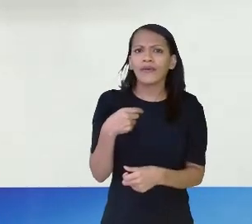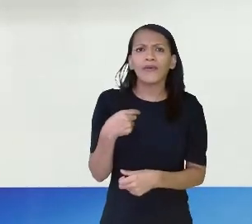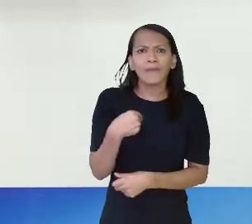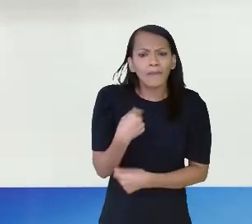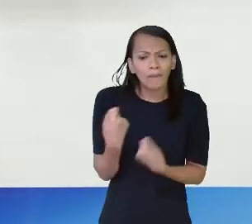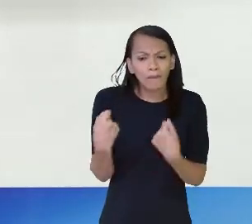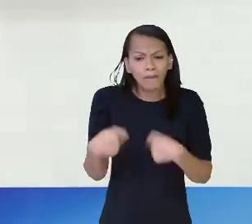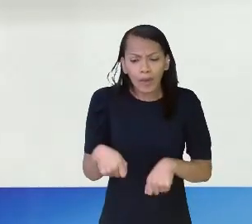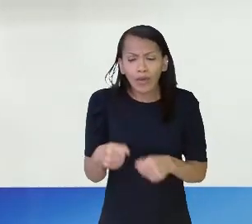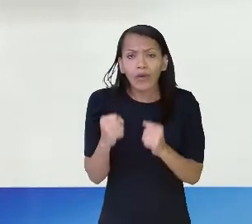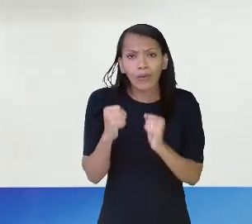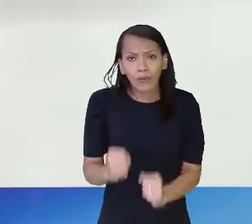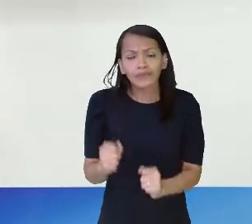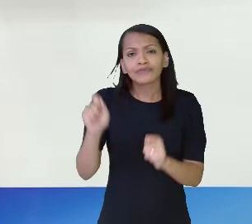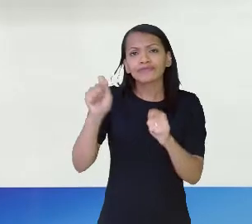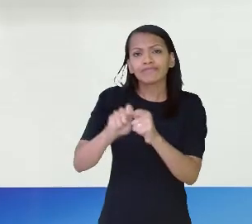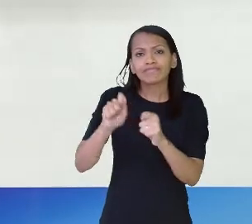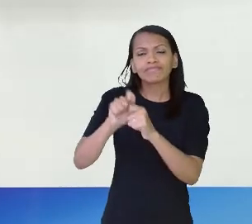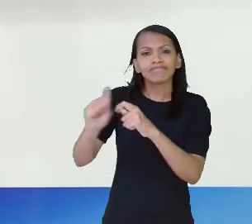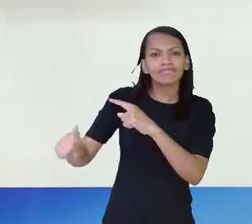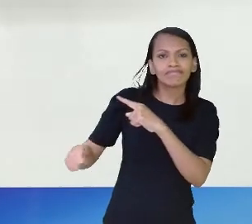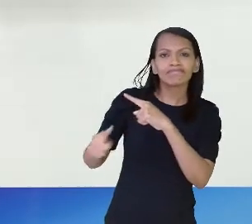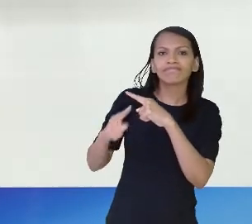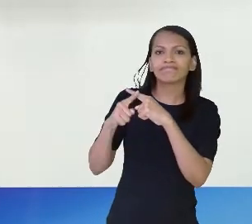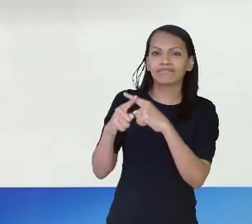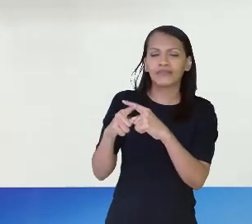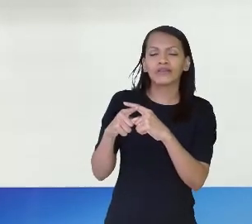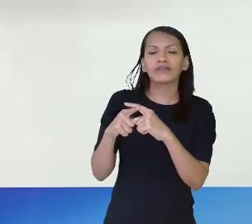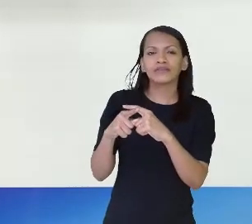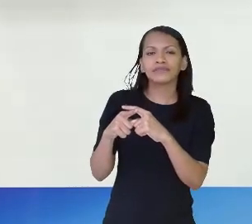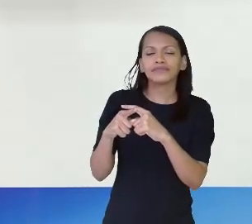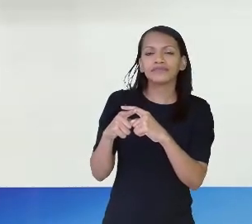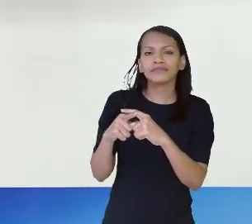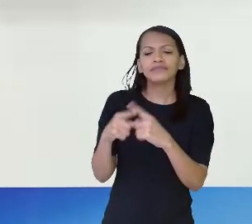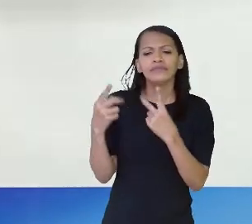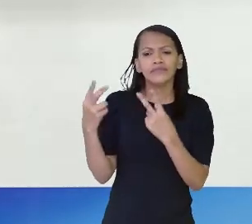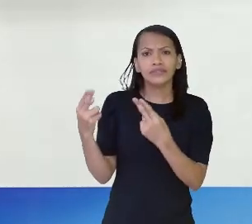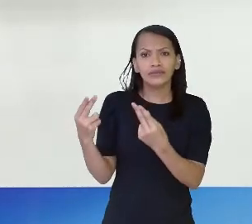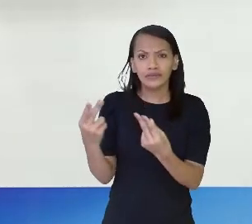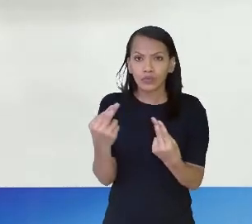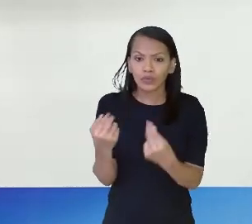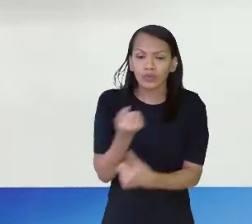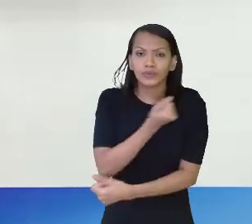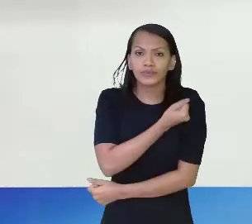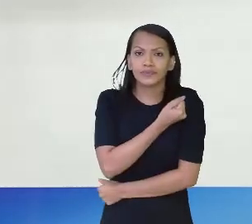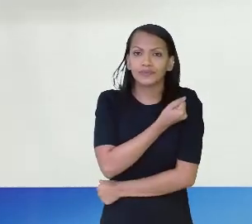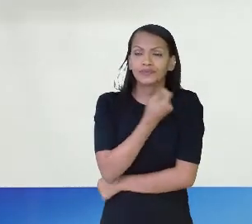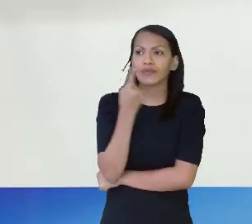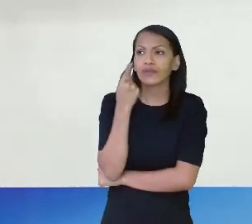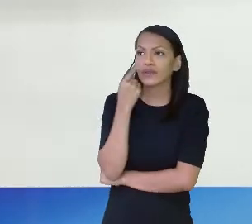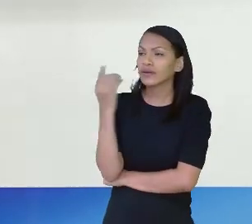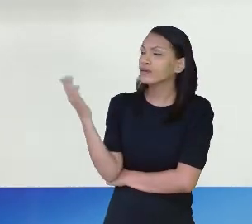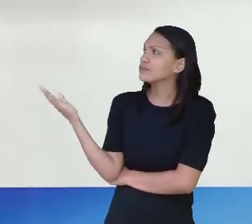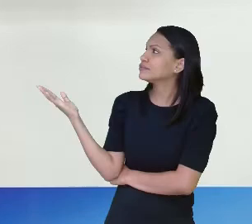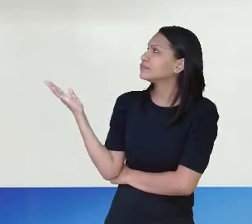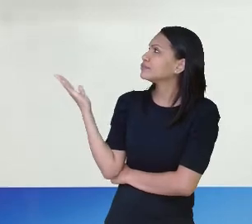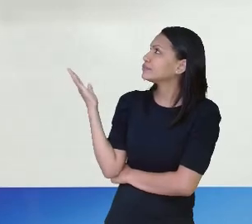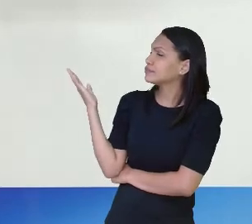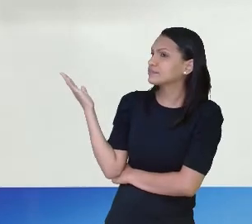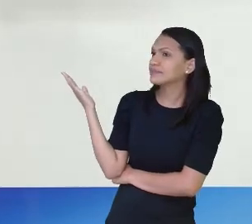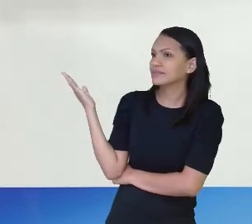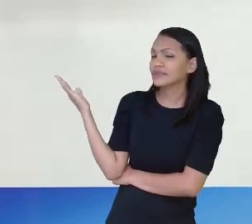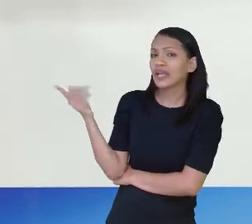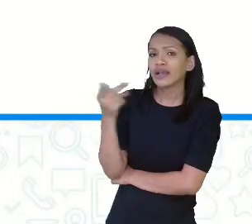uma multiplicação quando eu conseguir fazer uma adição de parcelas iguais. Olha aqui,